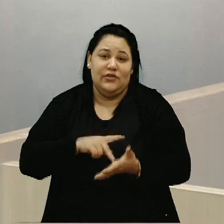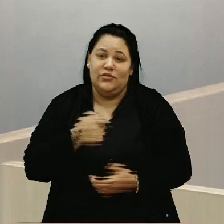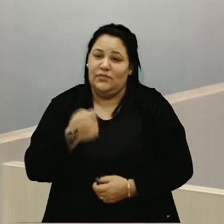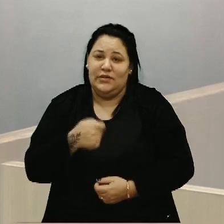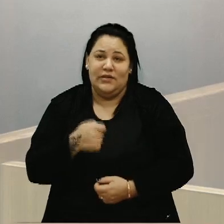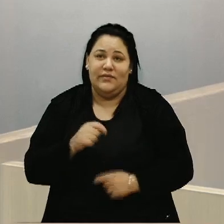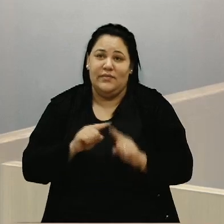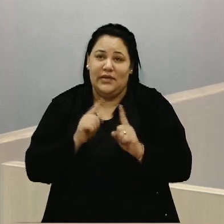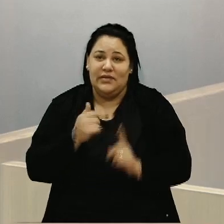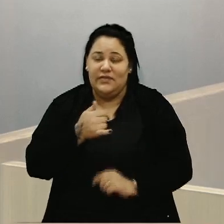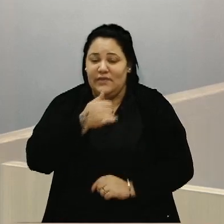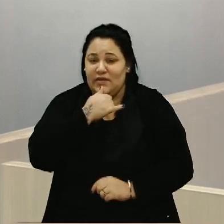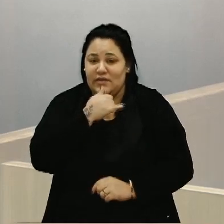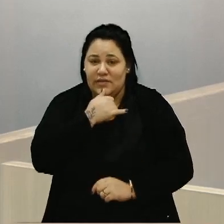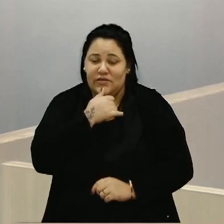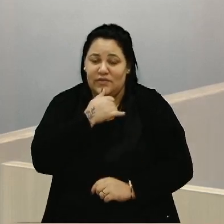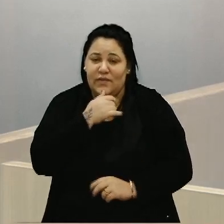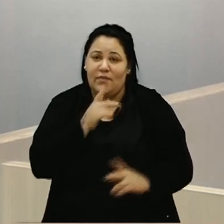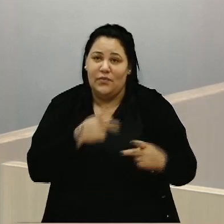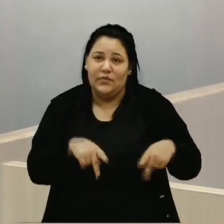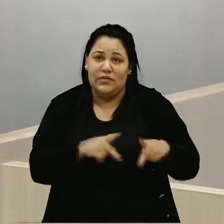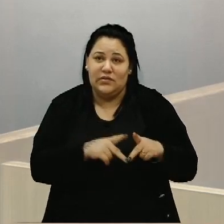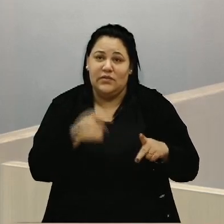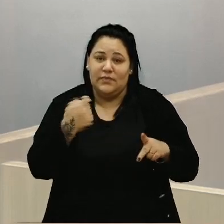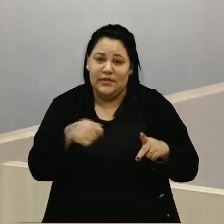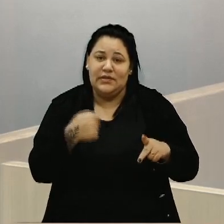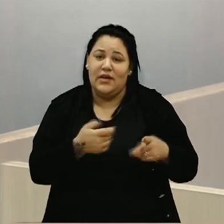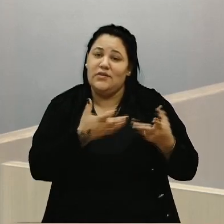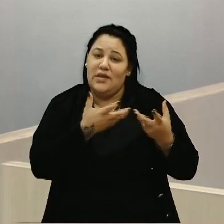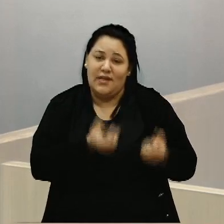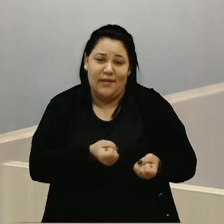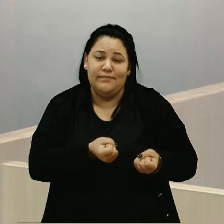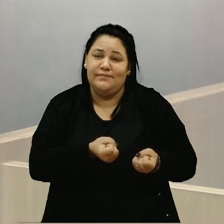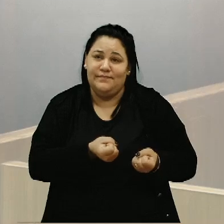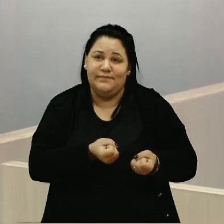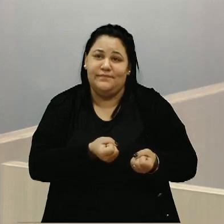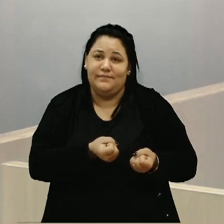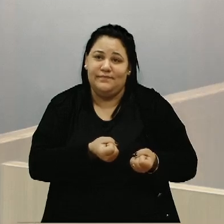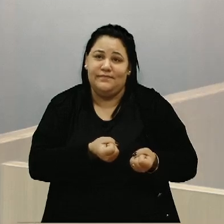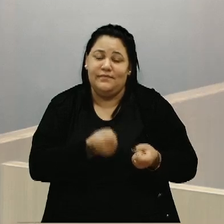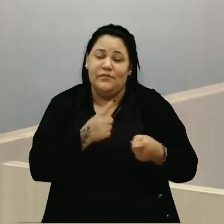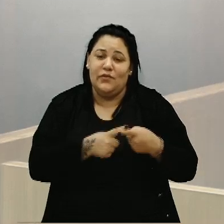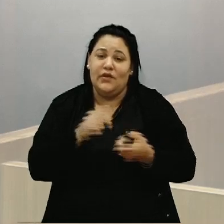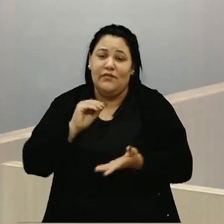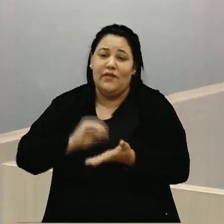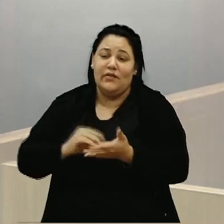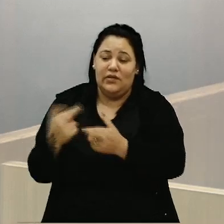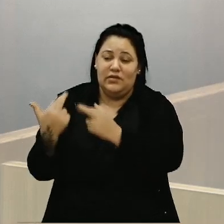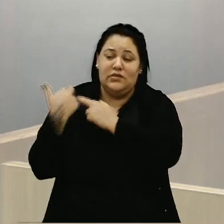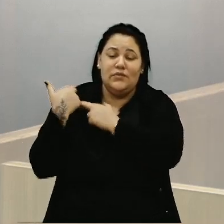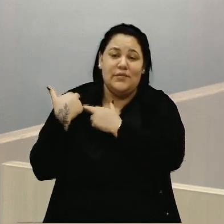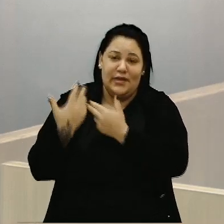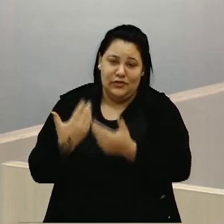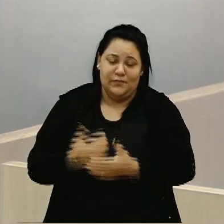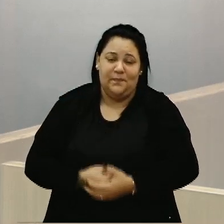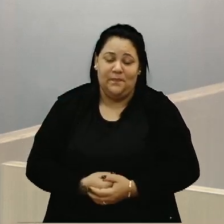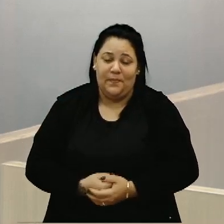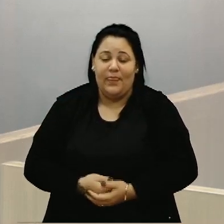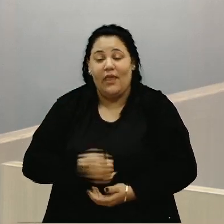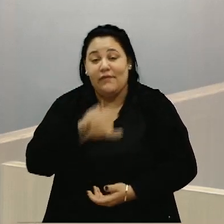infelizmente a população tem que aguentar e matar no peito algo por irresponsabilidades.